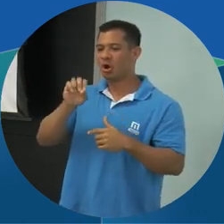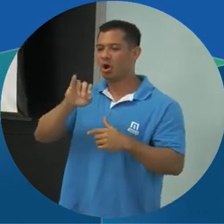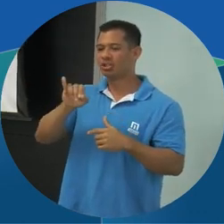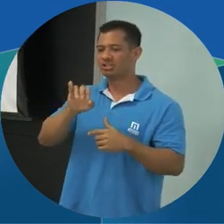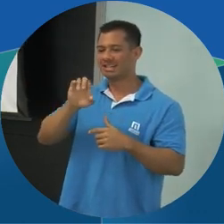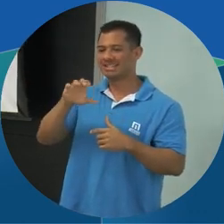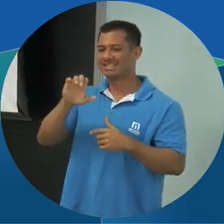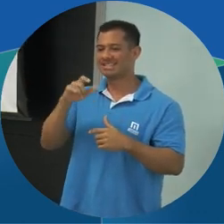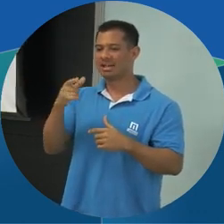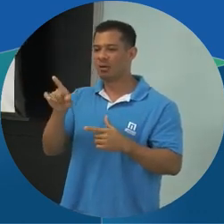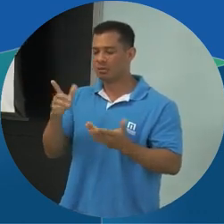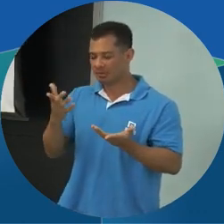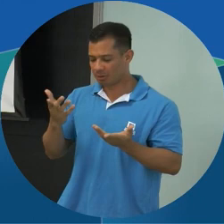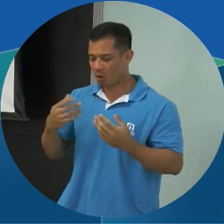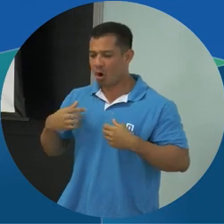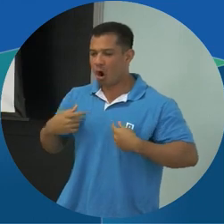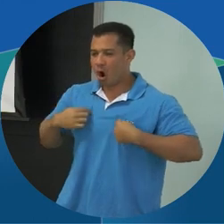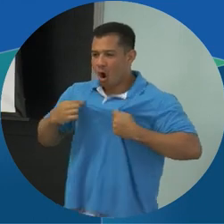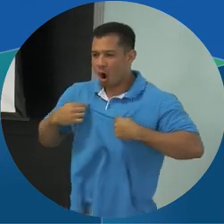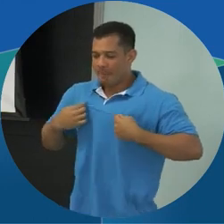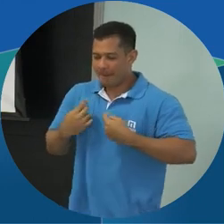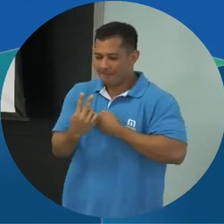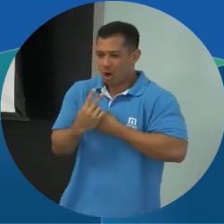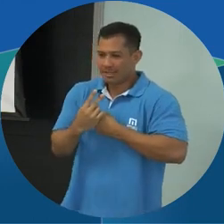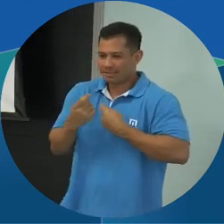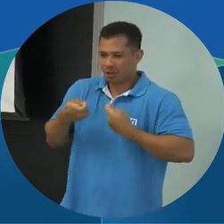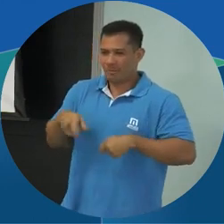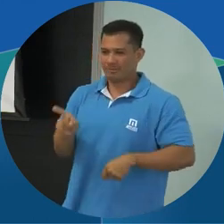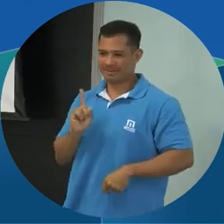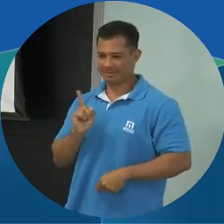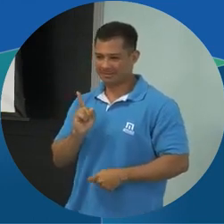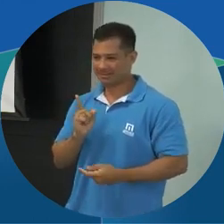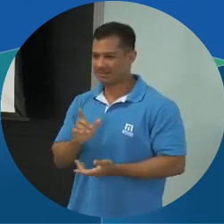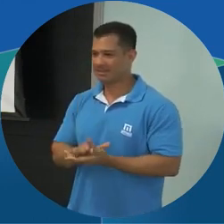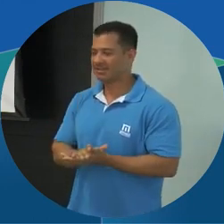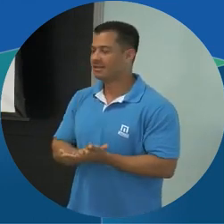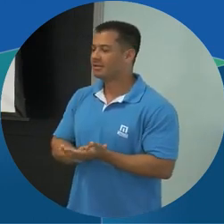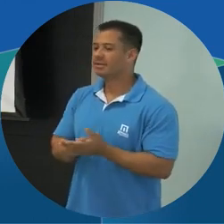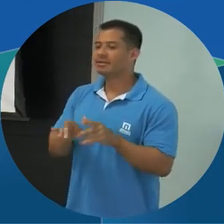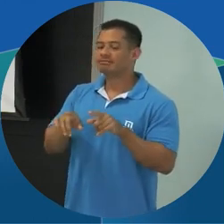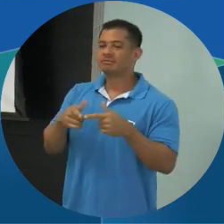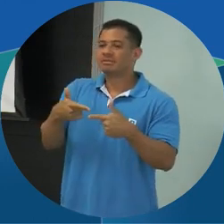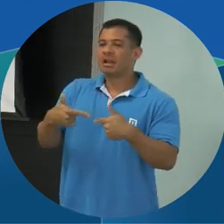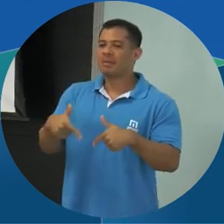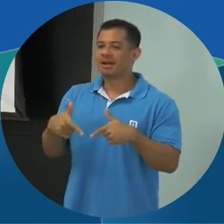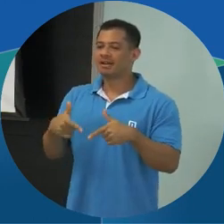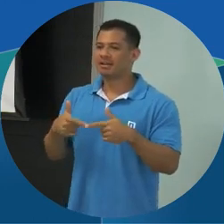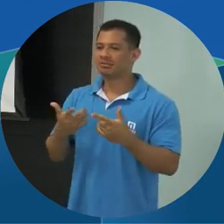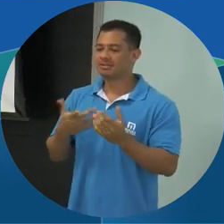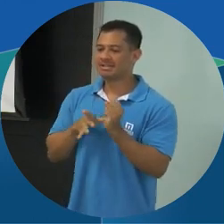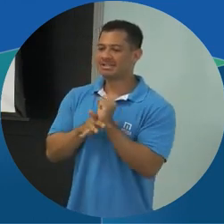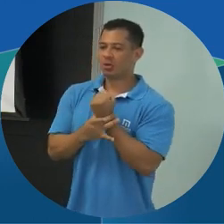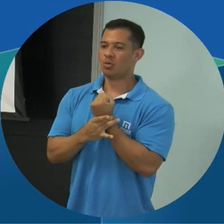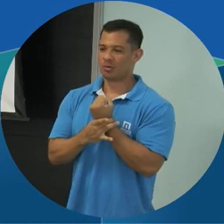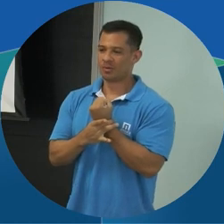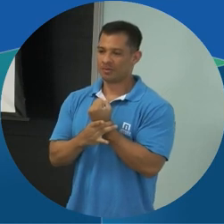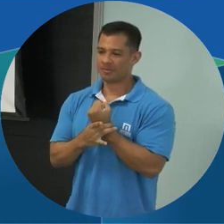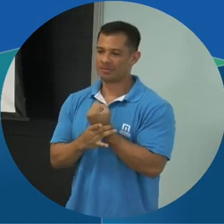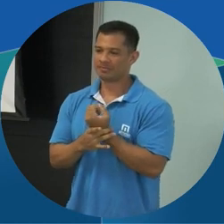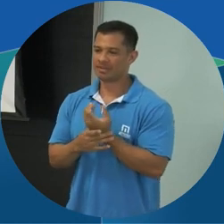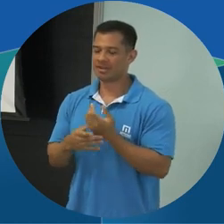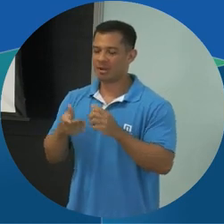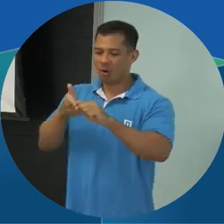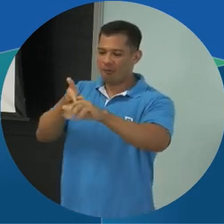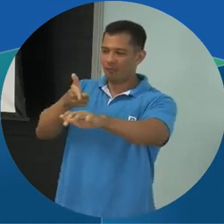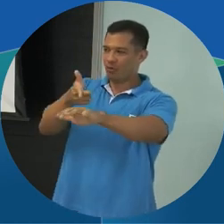necessidade de usar uma roupa de proteção, tá? E está trabalhando de forma totalmente segura, tá? O fluxo de jato